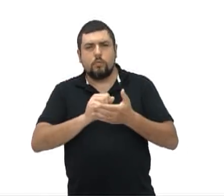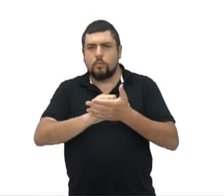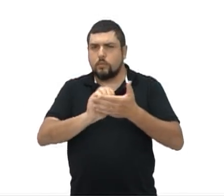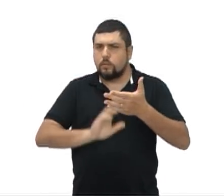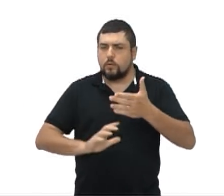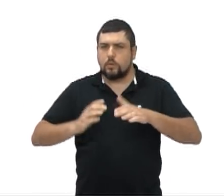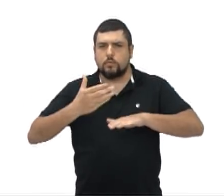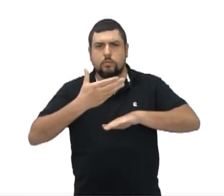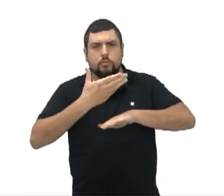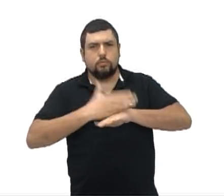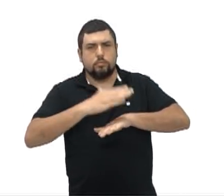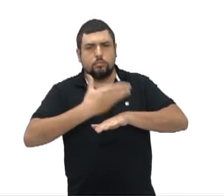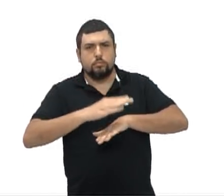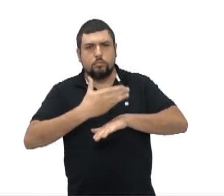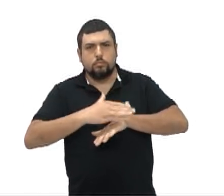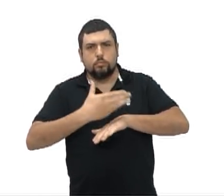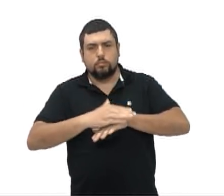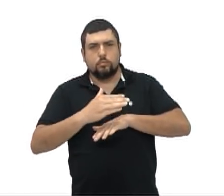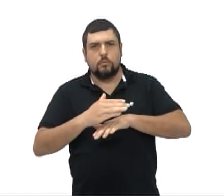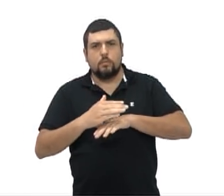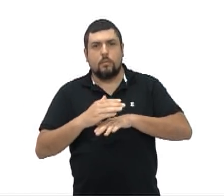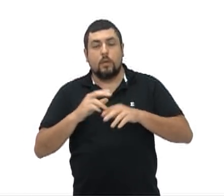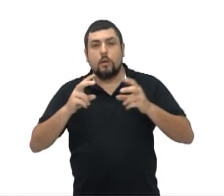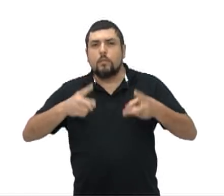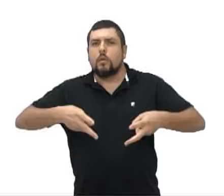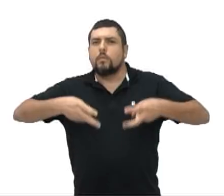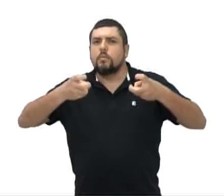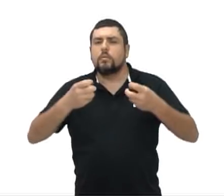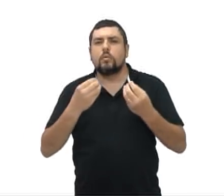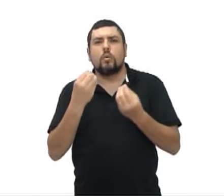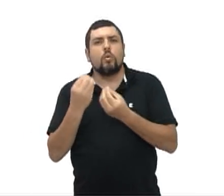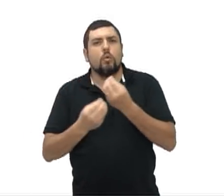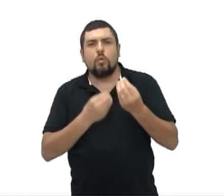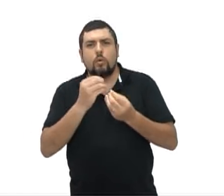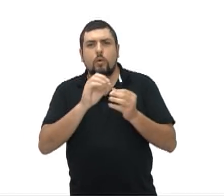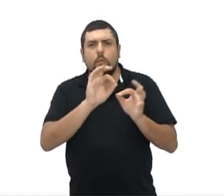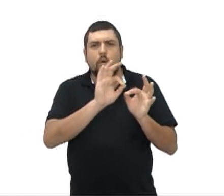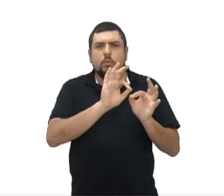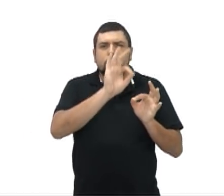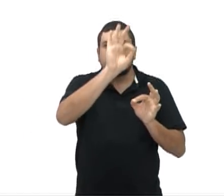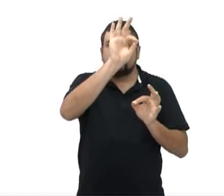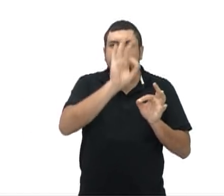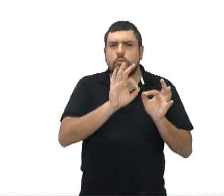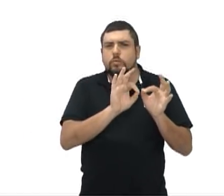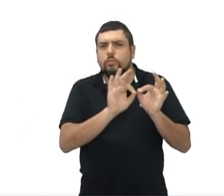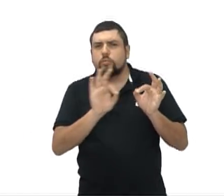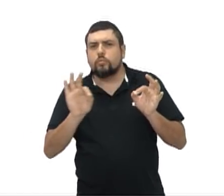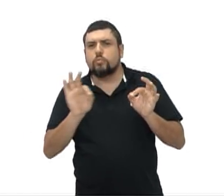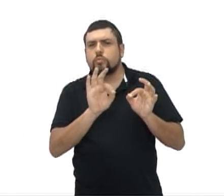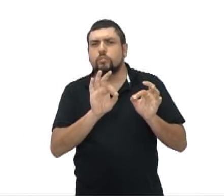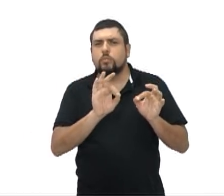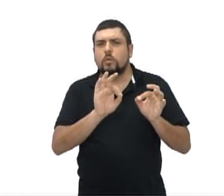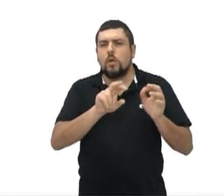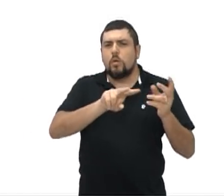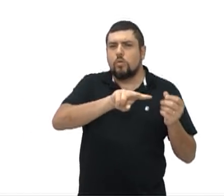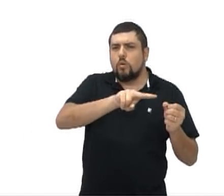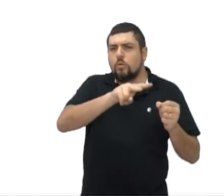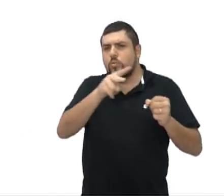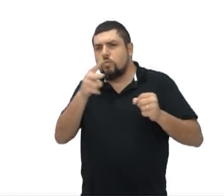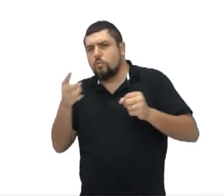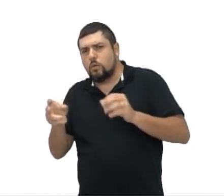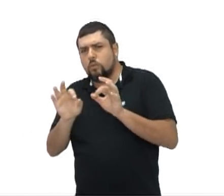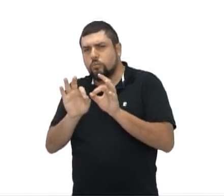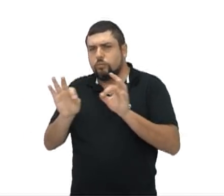a conservação ou a modificação de medidas das figuras poligonais, utilizando as